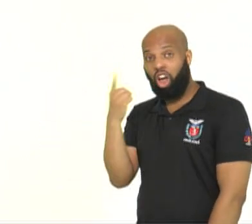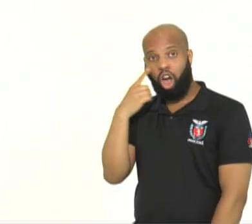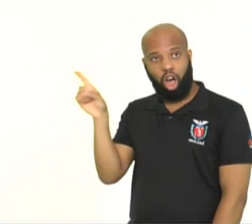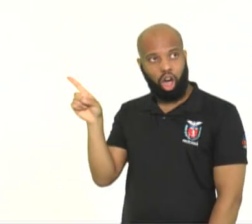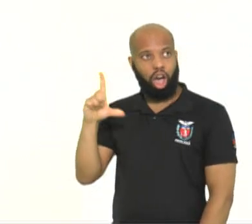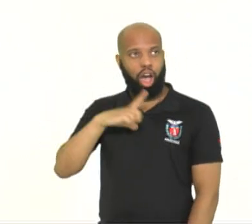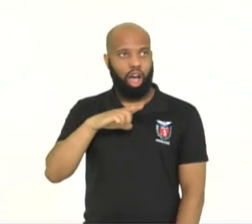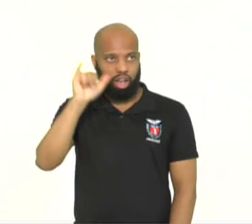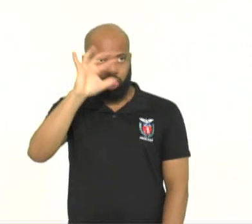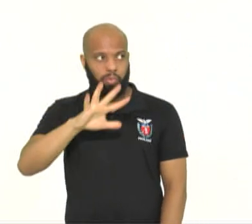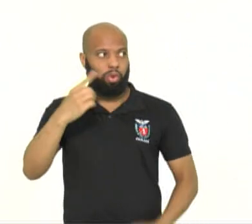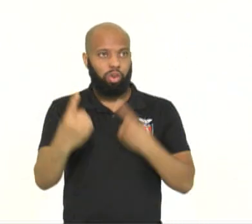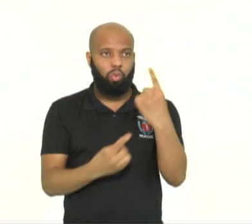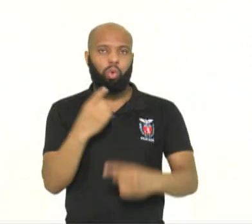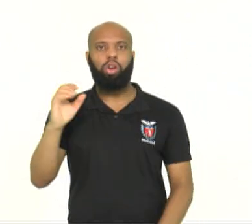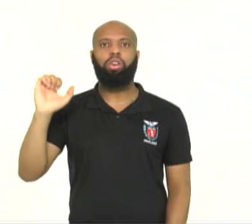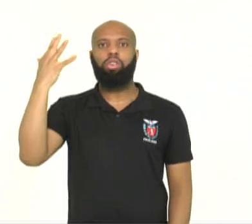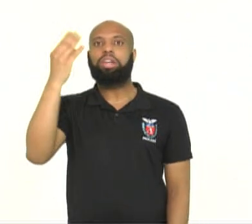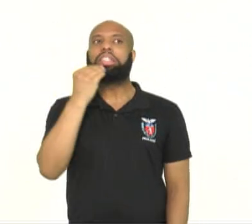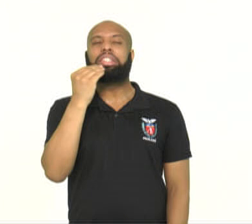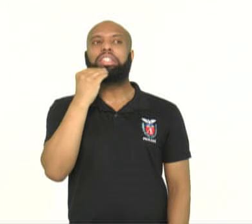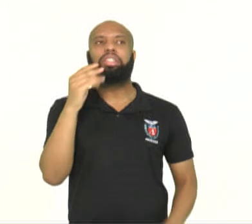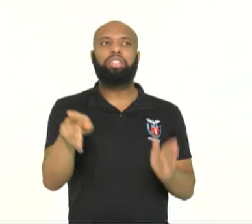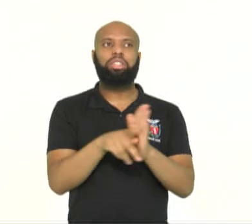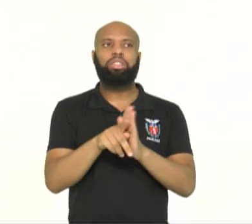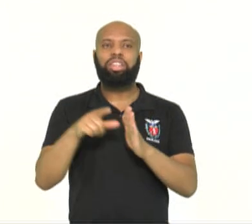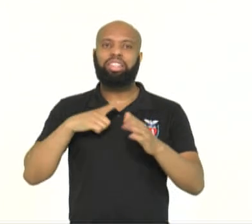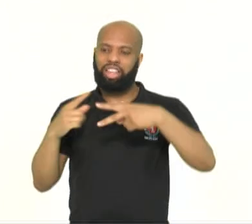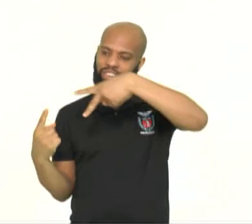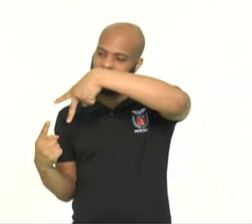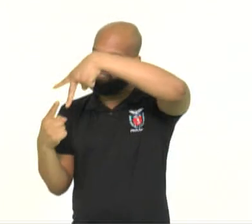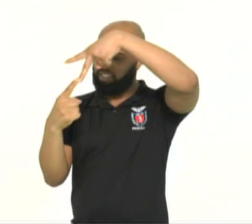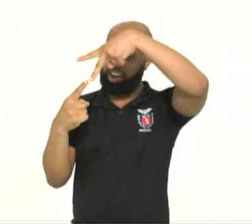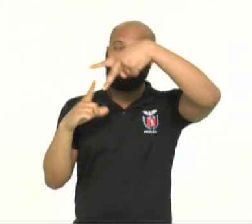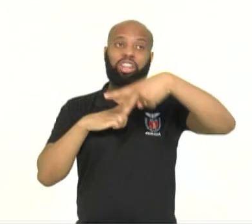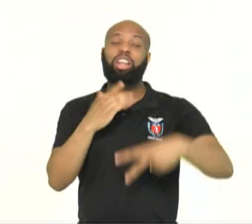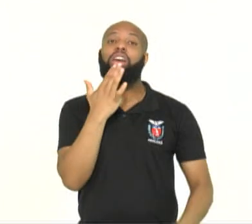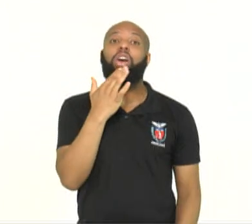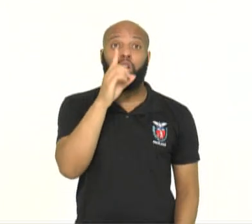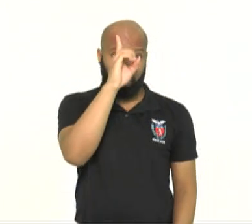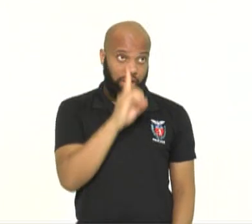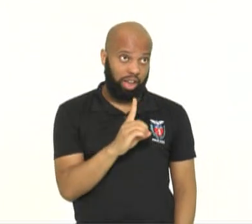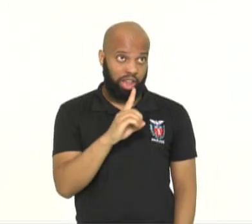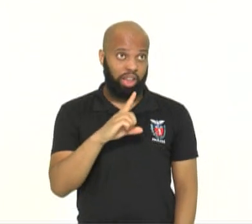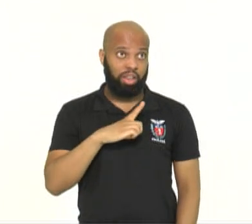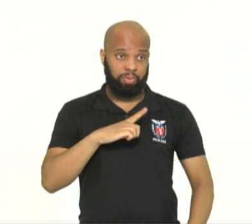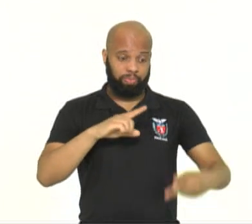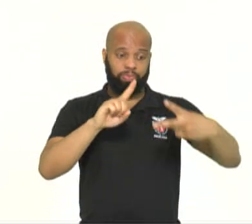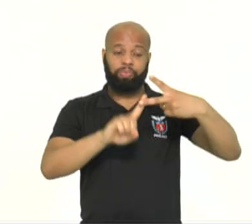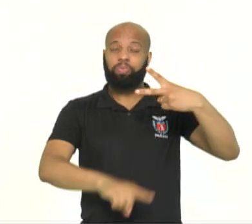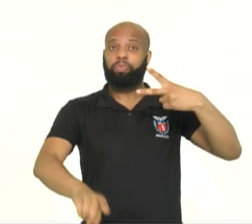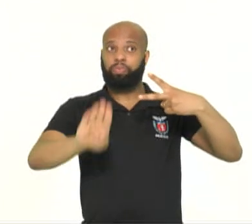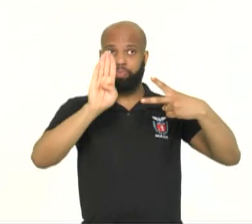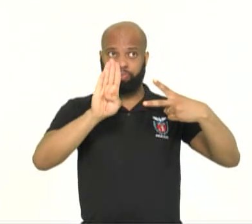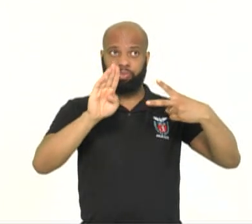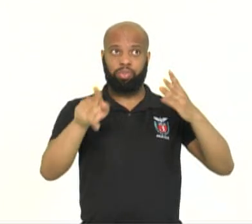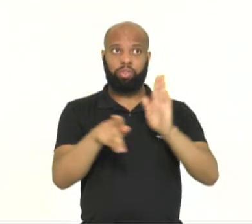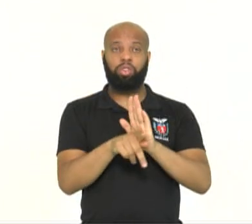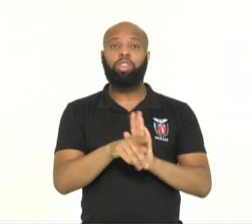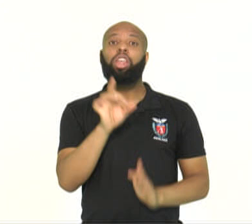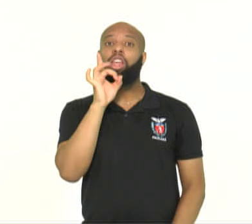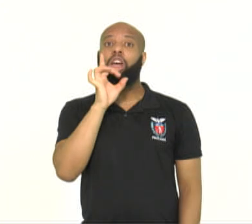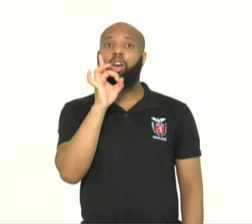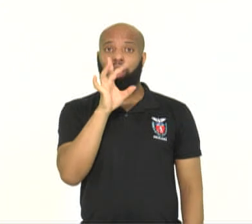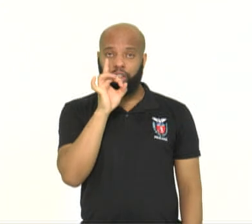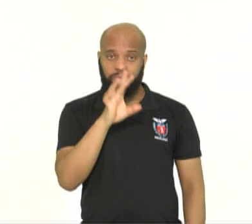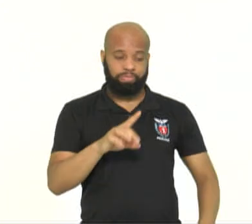abaixo, qual é a probabilidade de a flecha parar na cor amarela? Letra B. Parar na cor